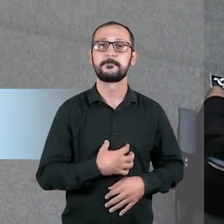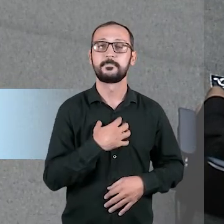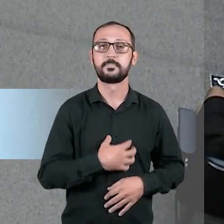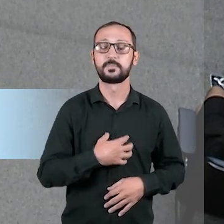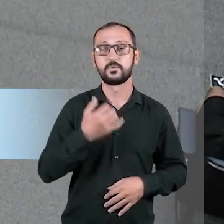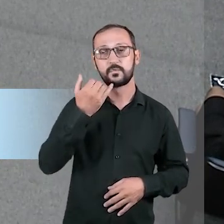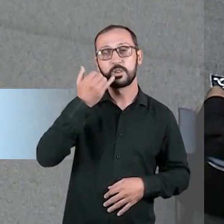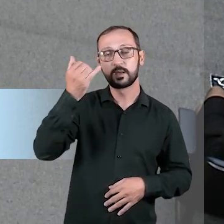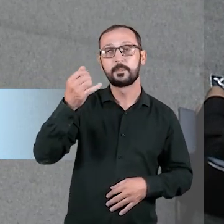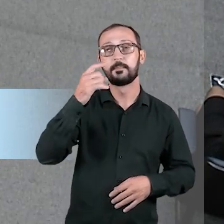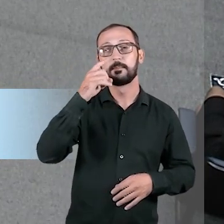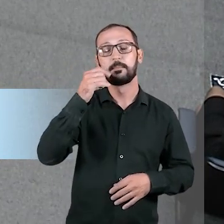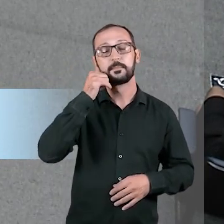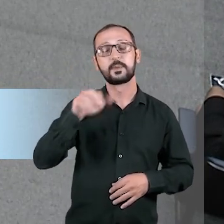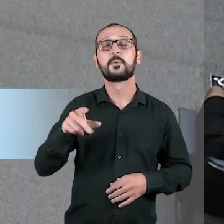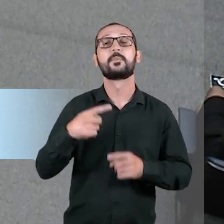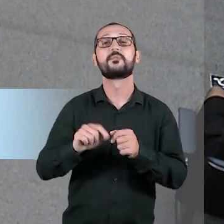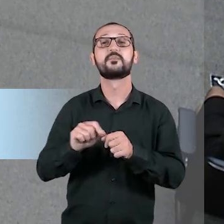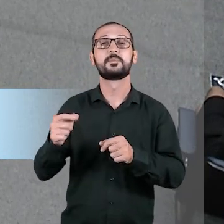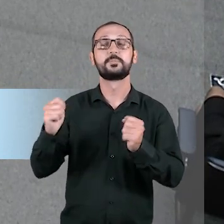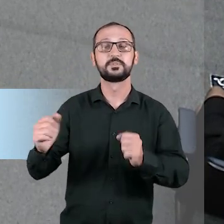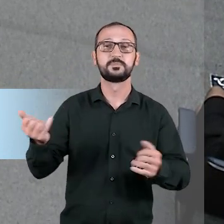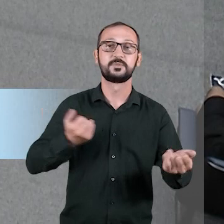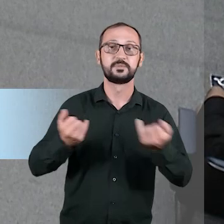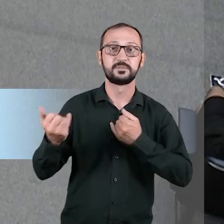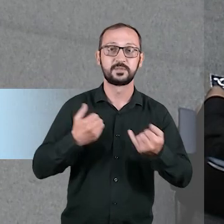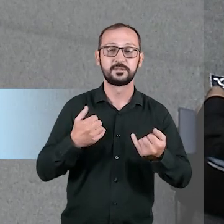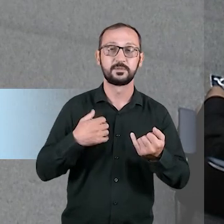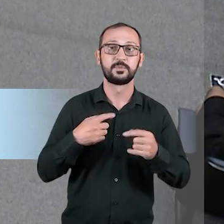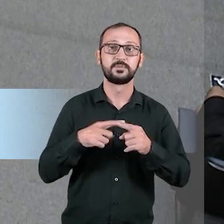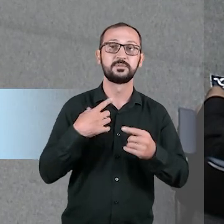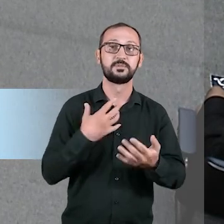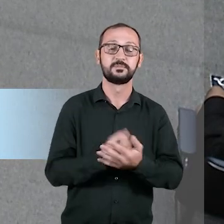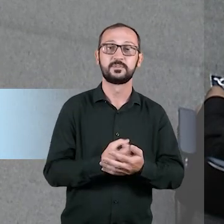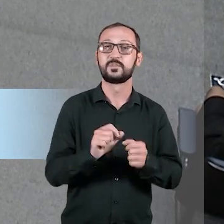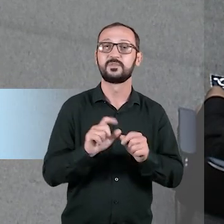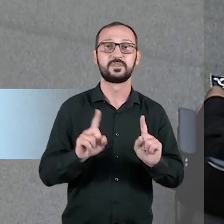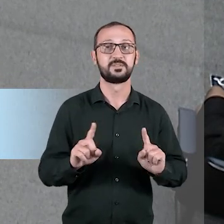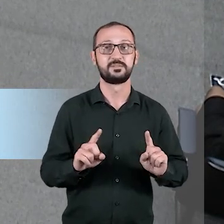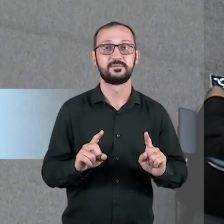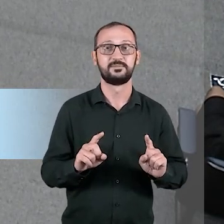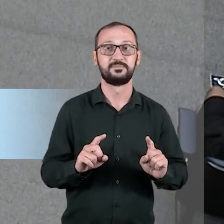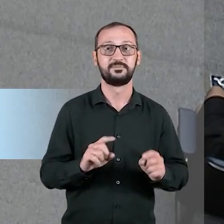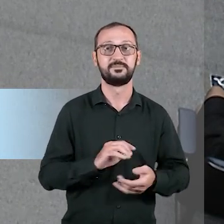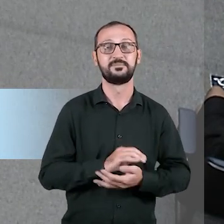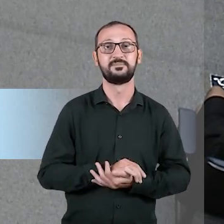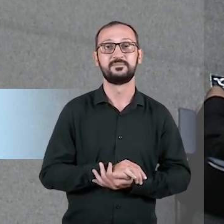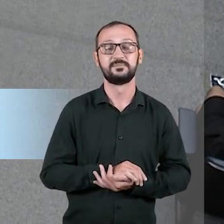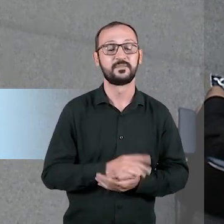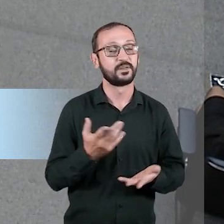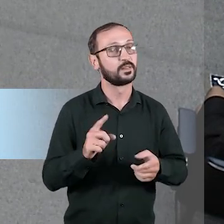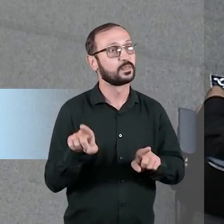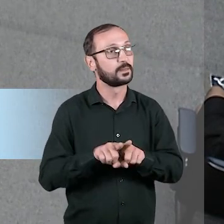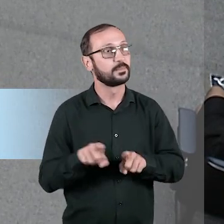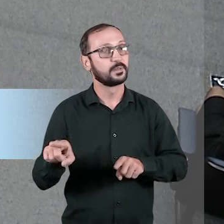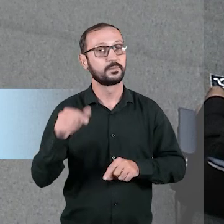falei, nossa, vou ligar para minha irmã, vou falar para ela por que ela foi fazer isso. Ela podia ter me avisado, eu ia salvar essas conversas. E eu não fiz isso. Aí eu falei,